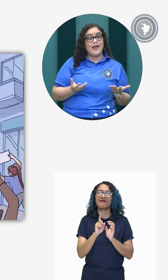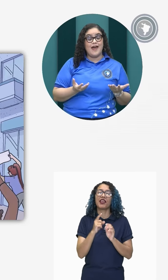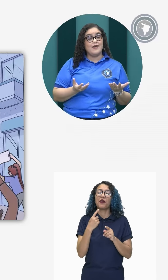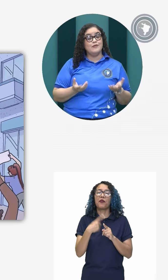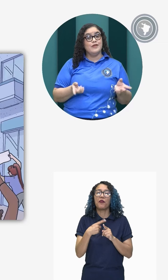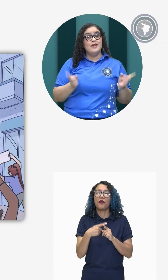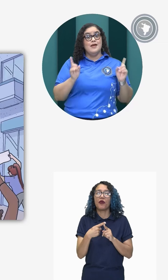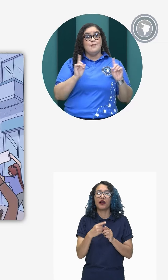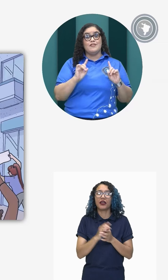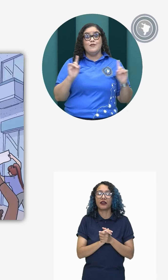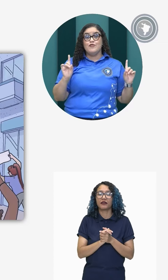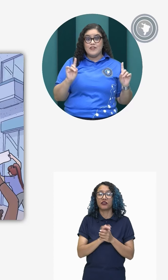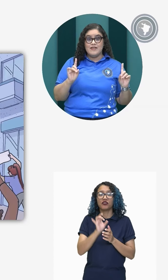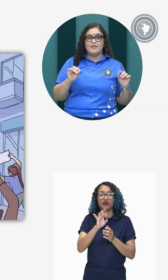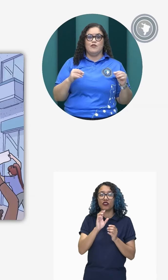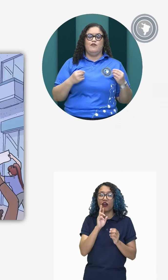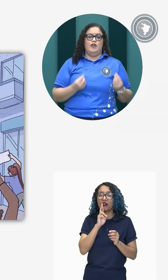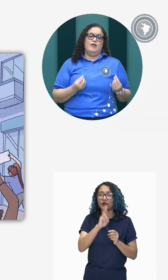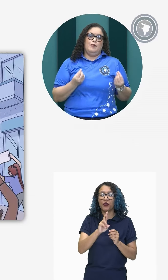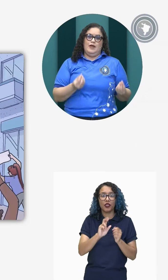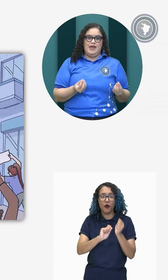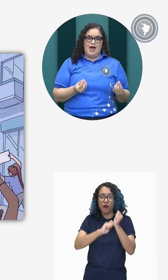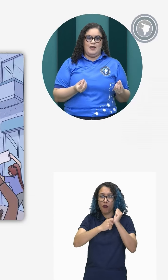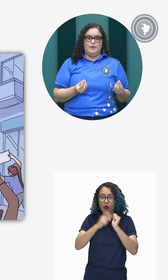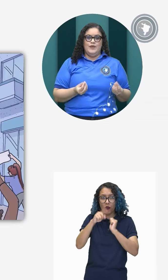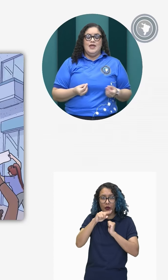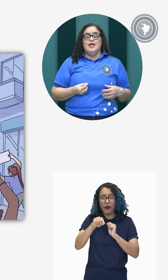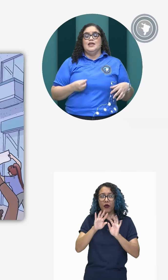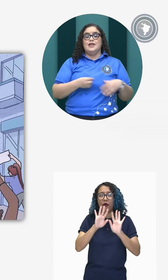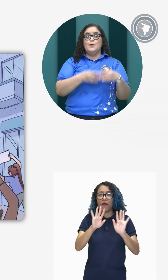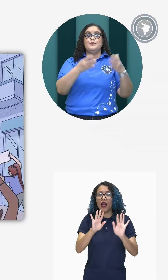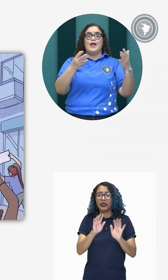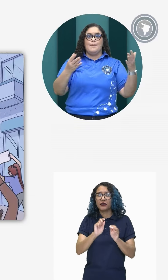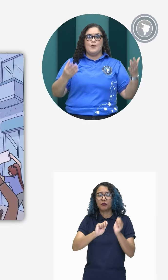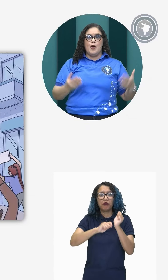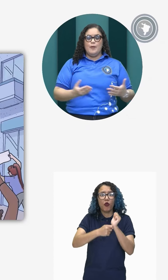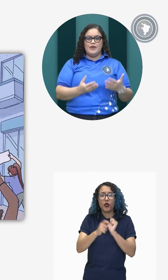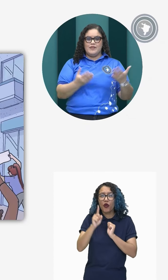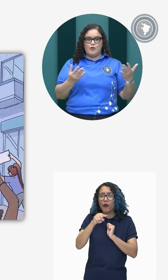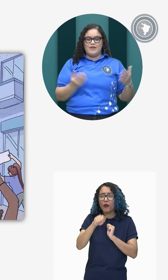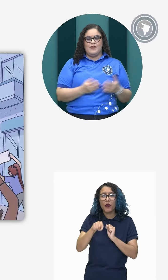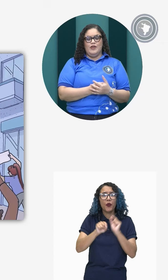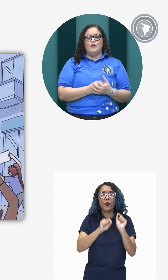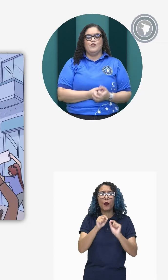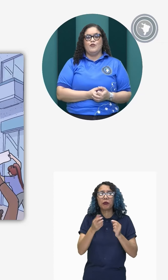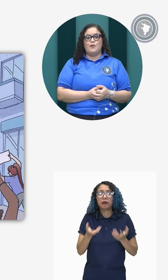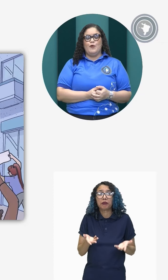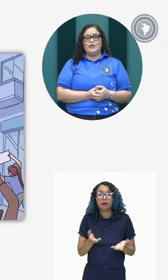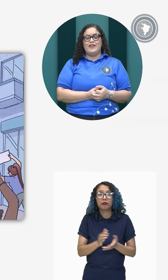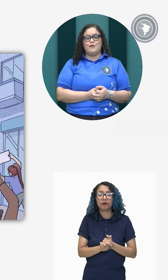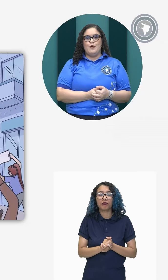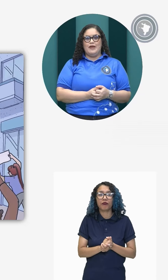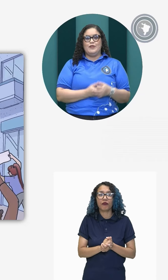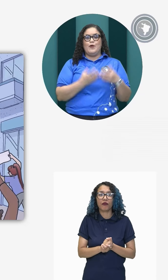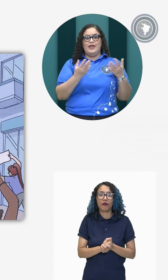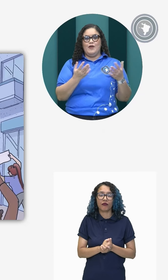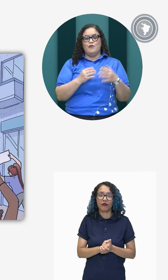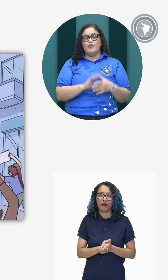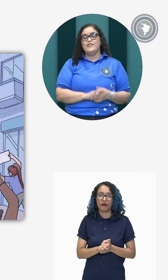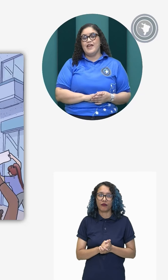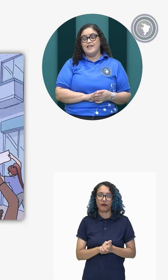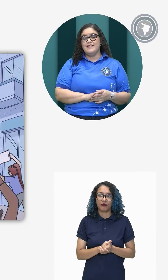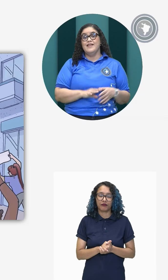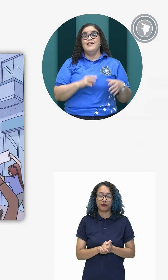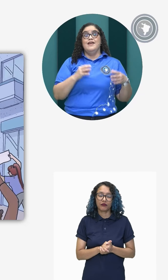porque bloquearam, mas não disse o que foi que bloquearam. Então, a própria situação que eu estou expondo neste momento aqui